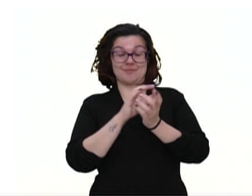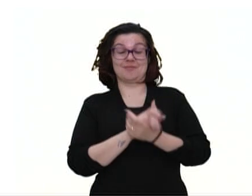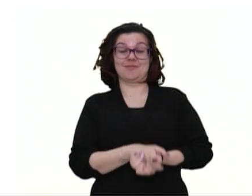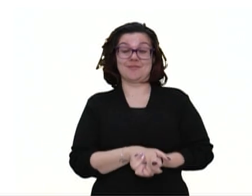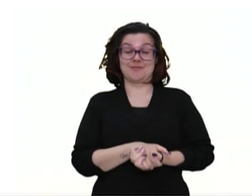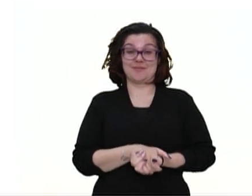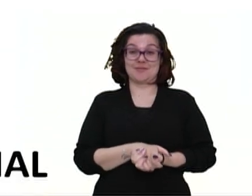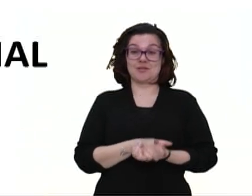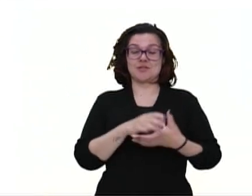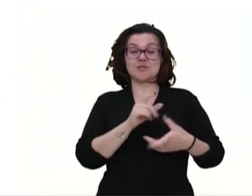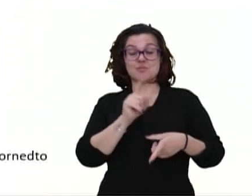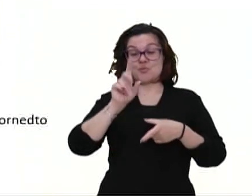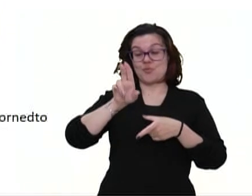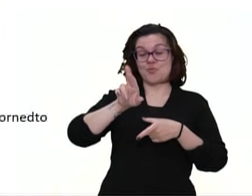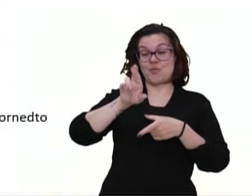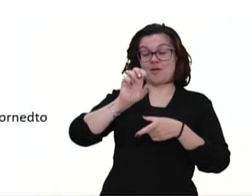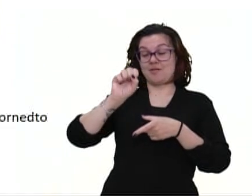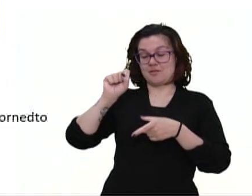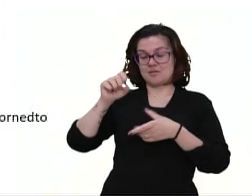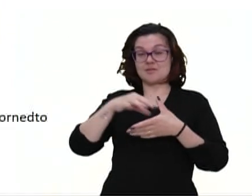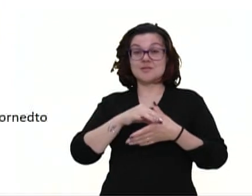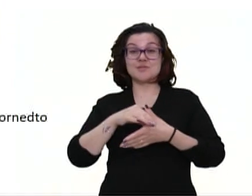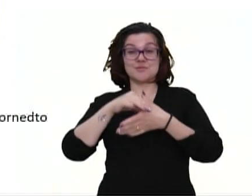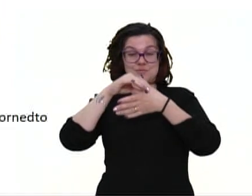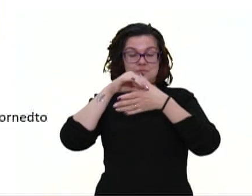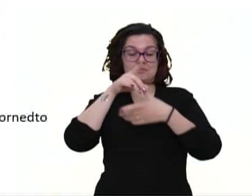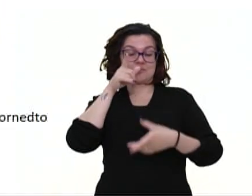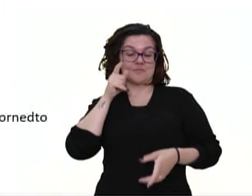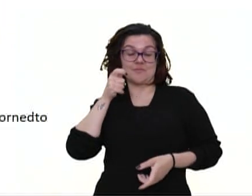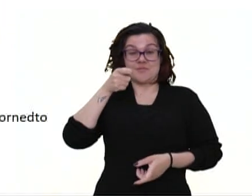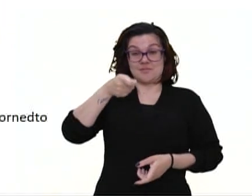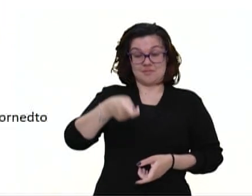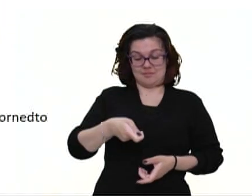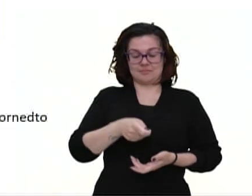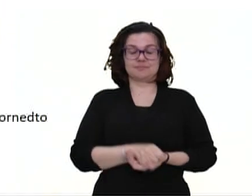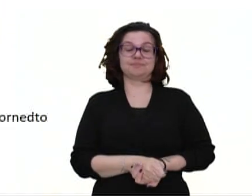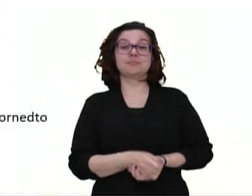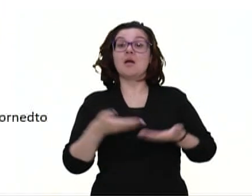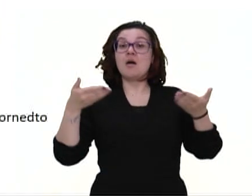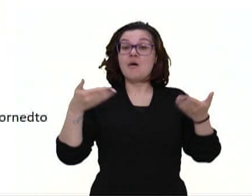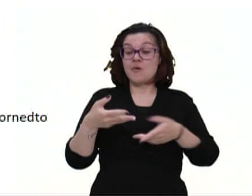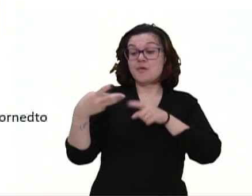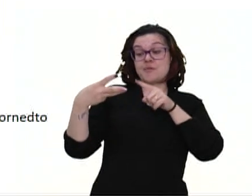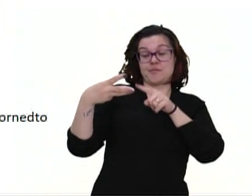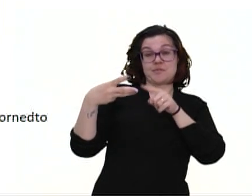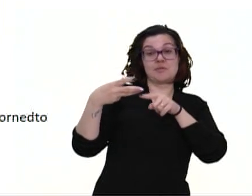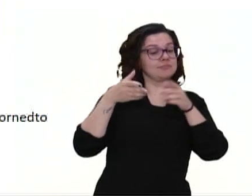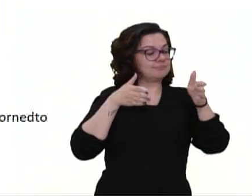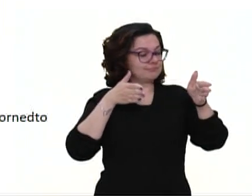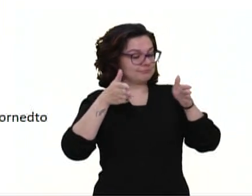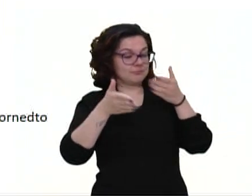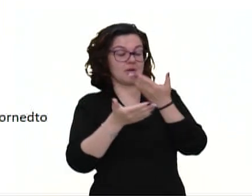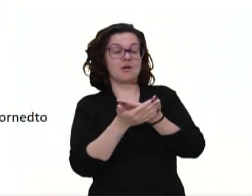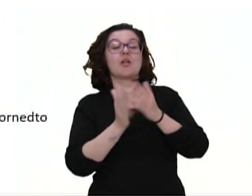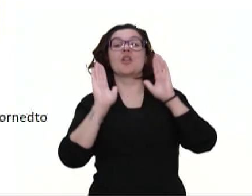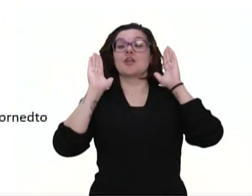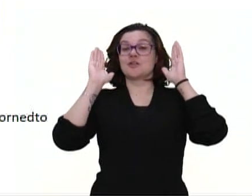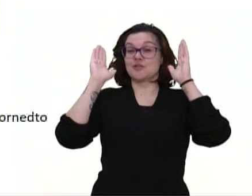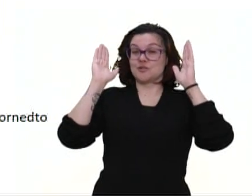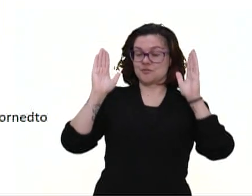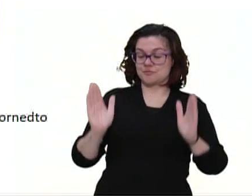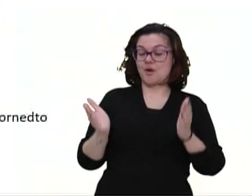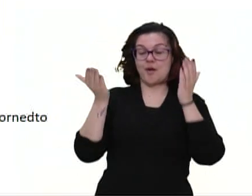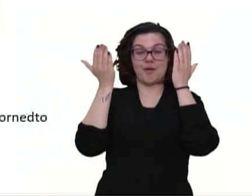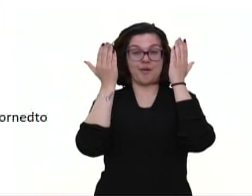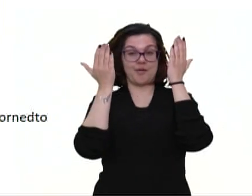e o líder, o Stalin. Ok. Terceiro momento da nossa aula. Então, nós já analisamos